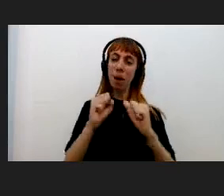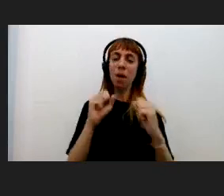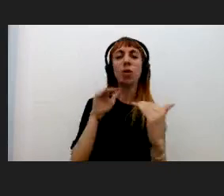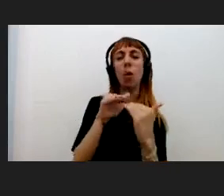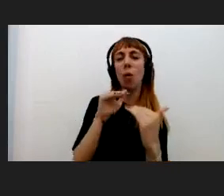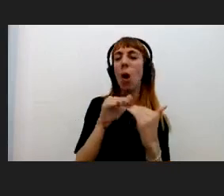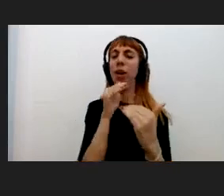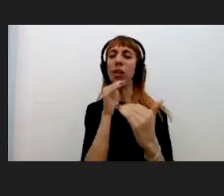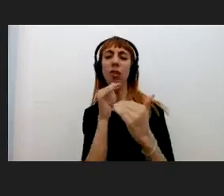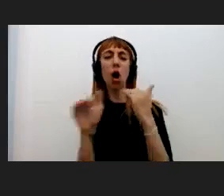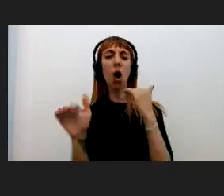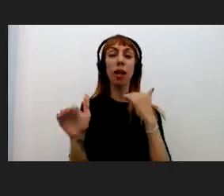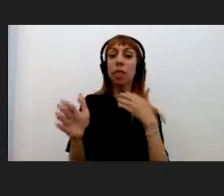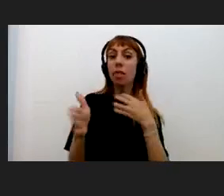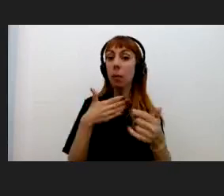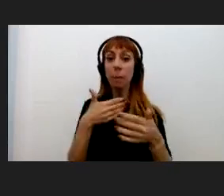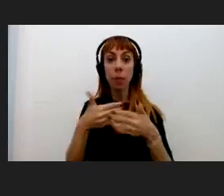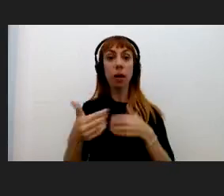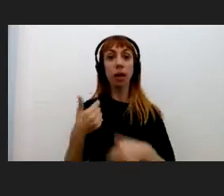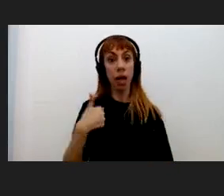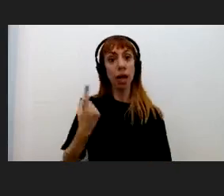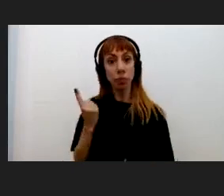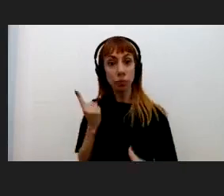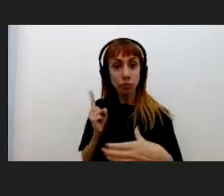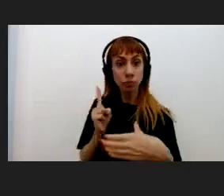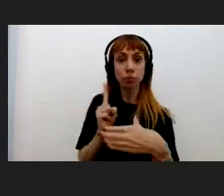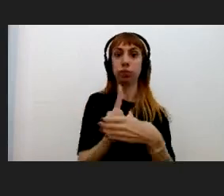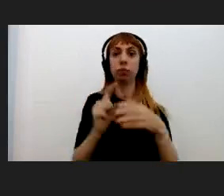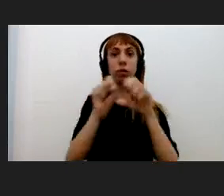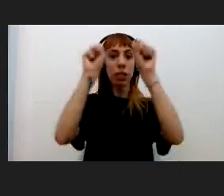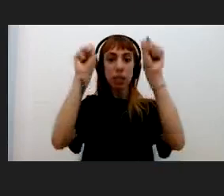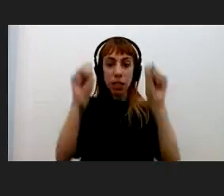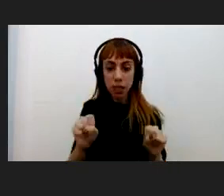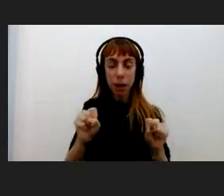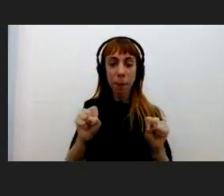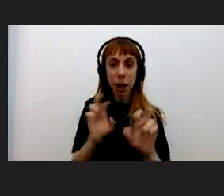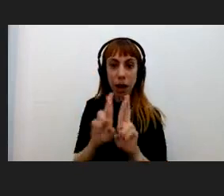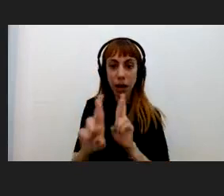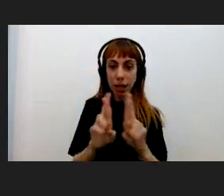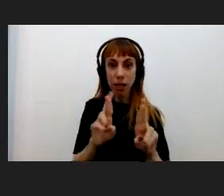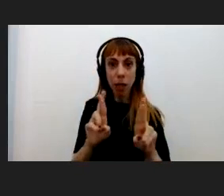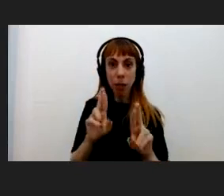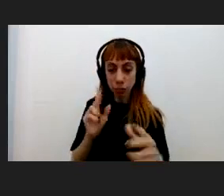de relação. E como que isso se aplica na prática?